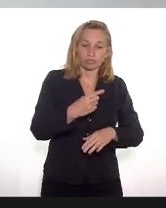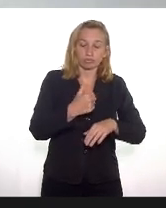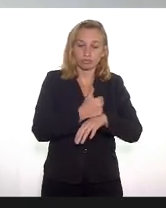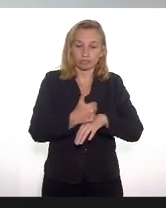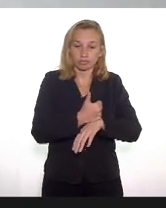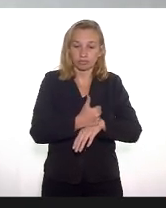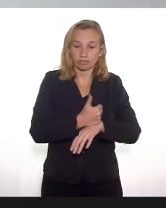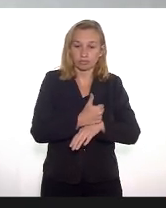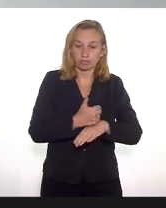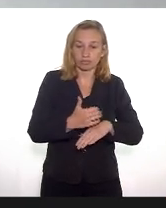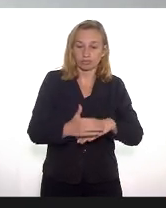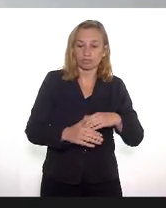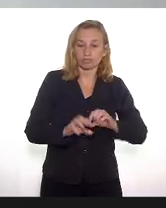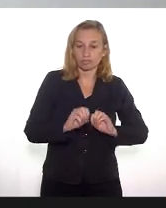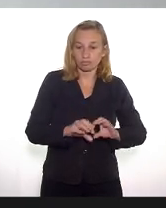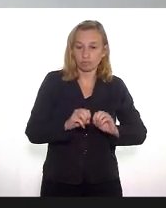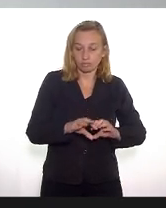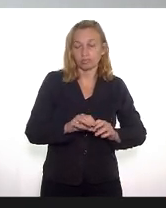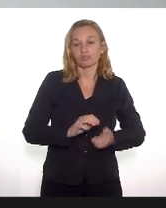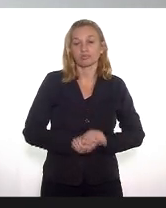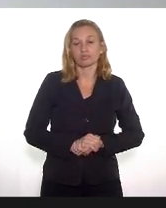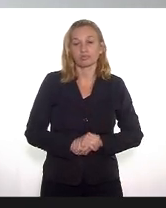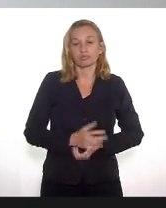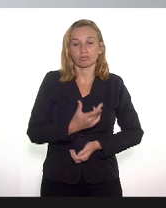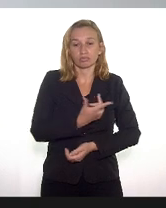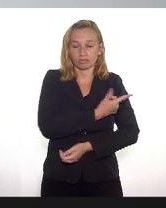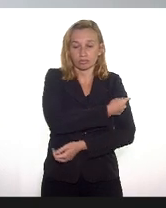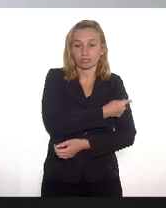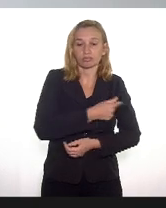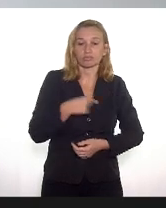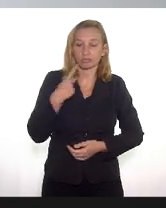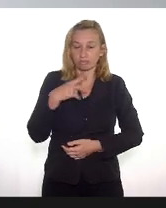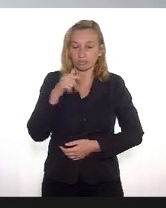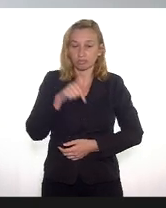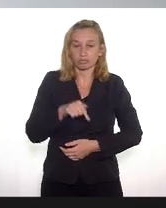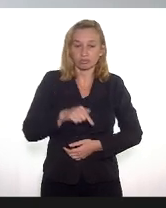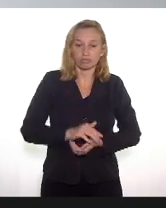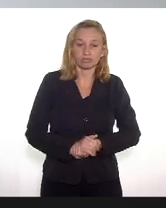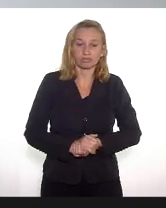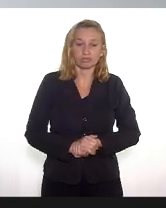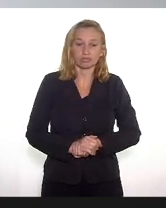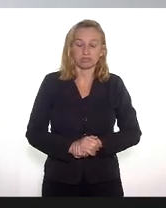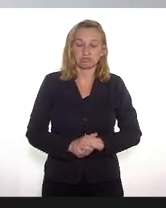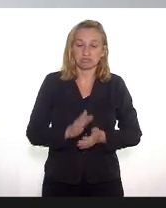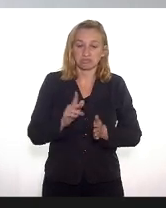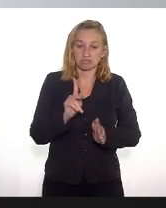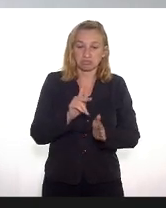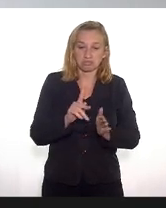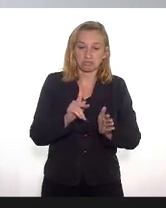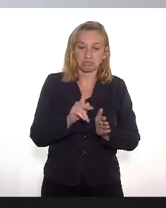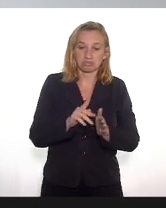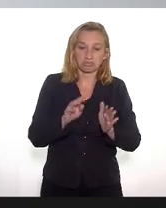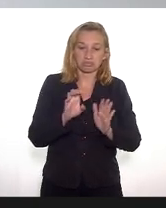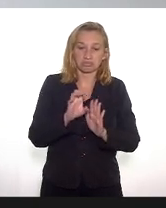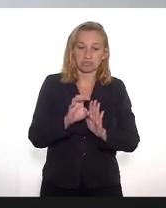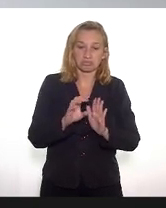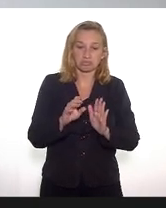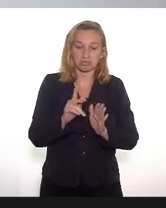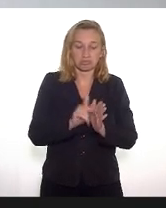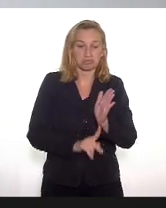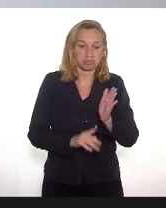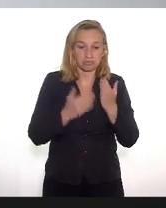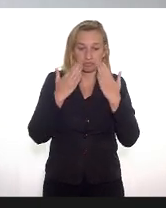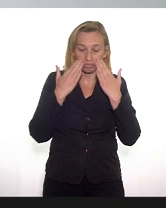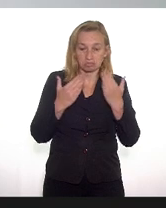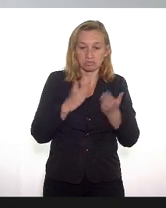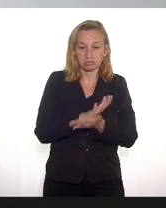no processo de imunização. Eu até coloco aqui, eu até agora não apresentei nenhum projeto de lei para favorecer